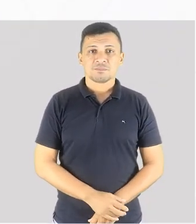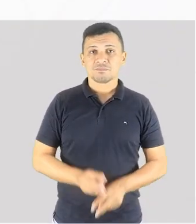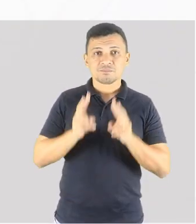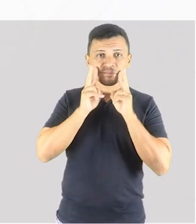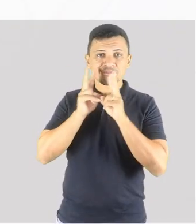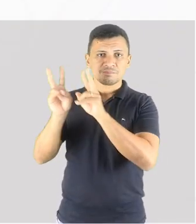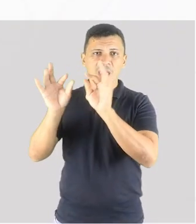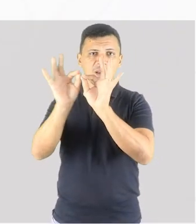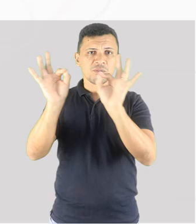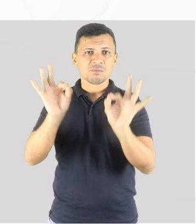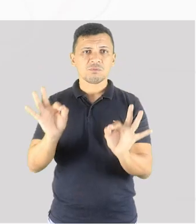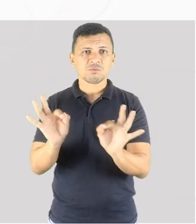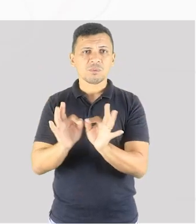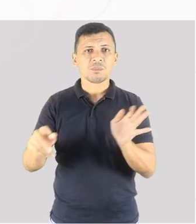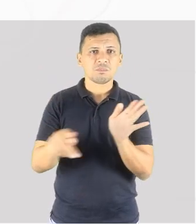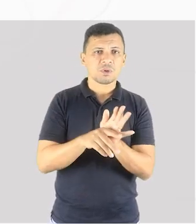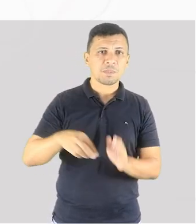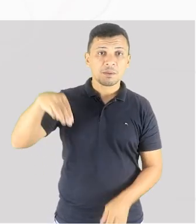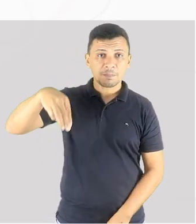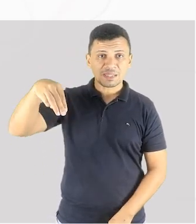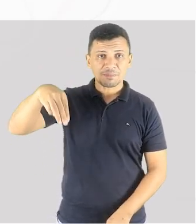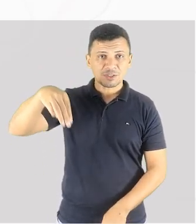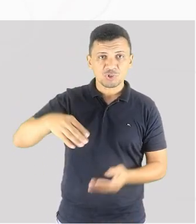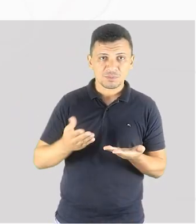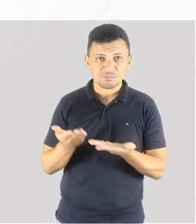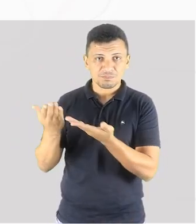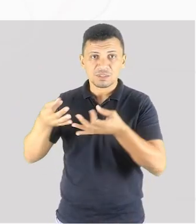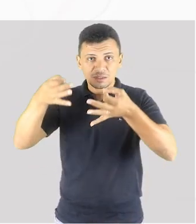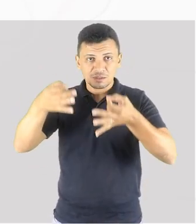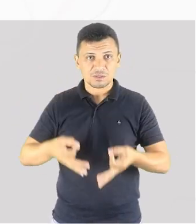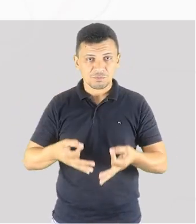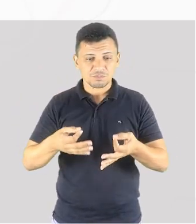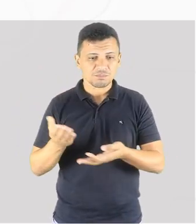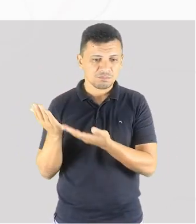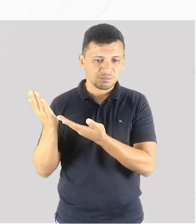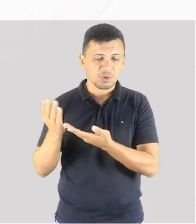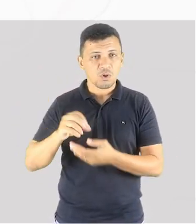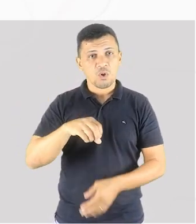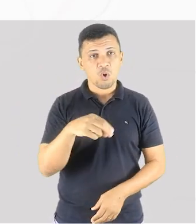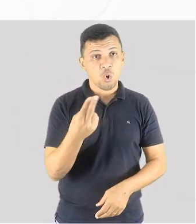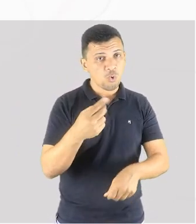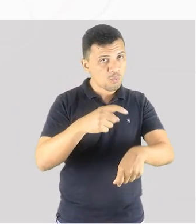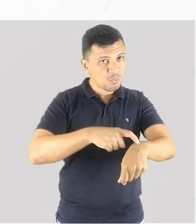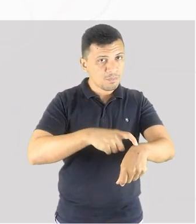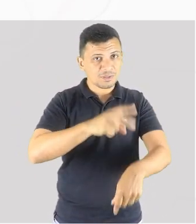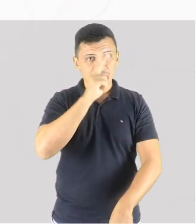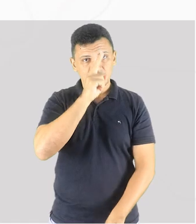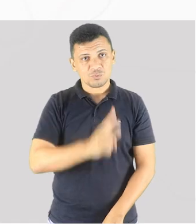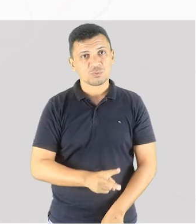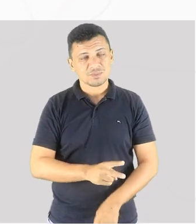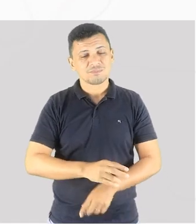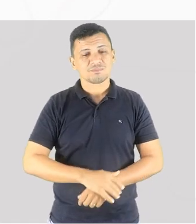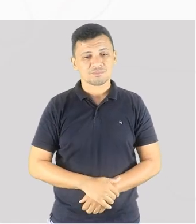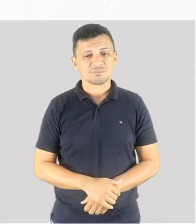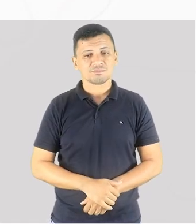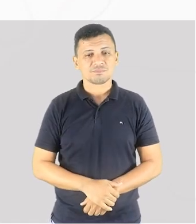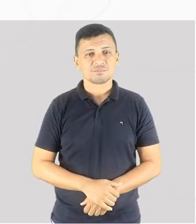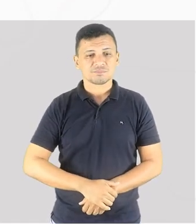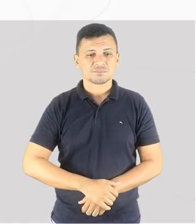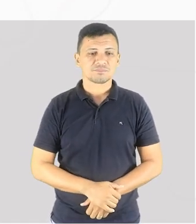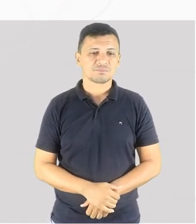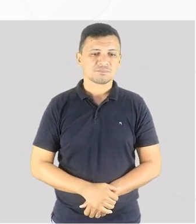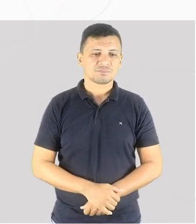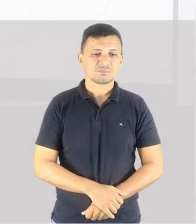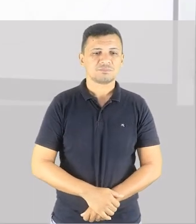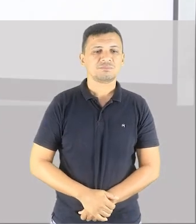Olha a expressão matemática que define o torque, ou momento de uma força, tá? Também chamado de momento